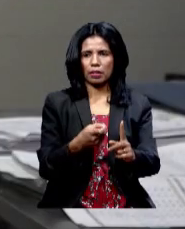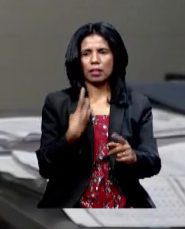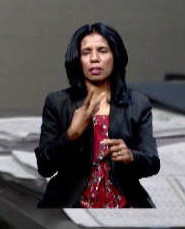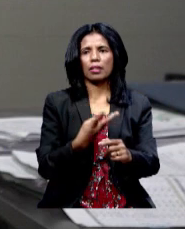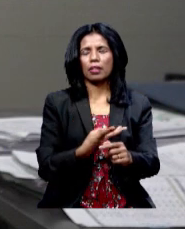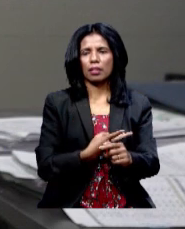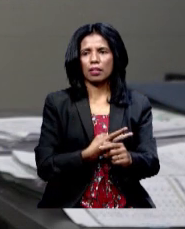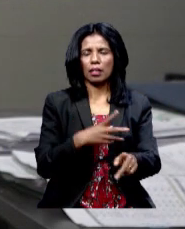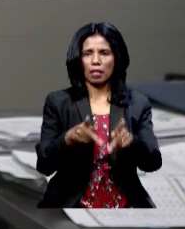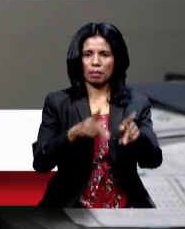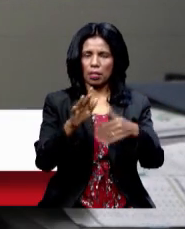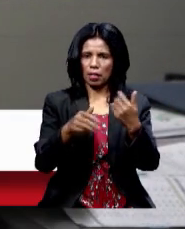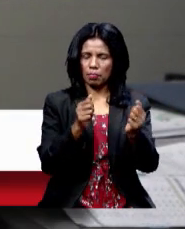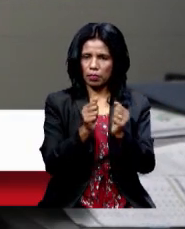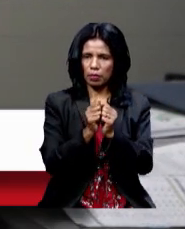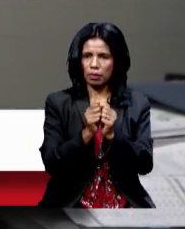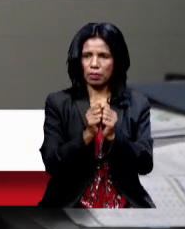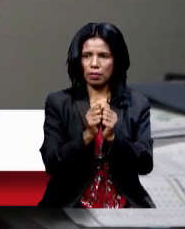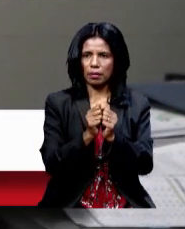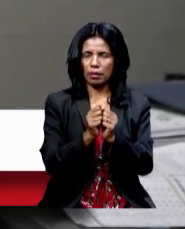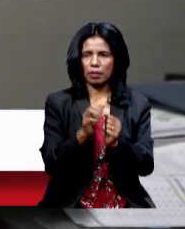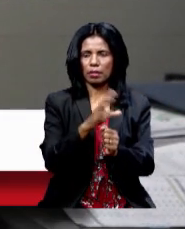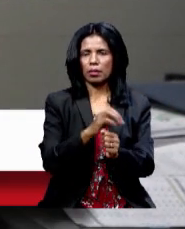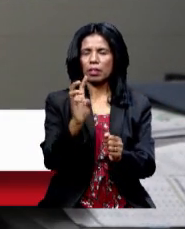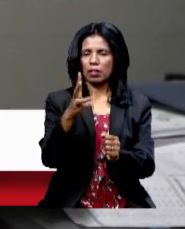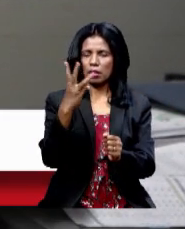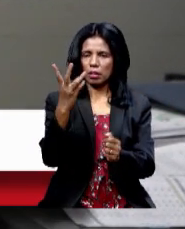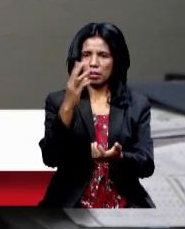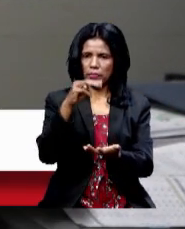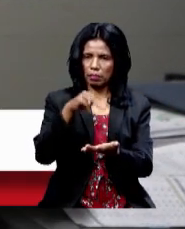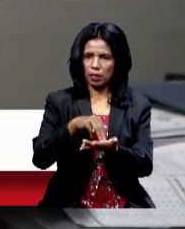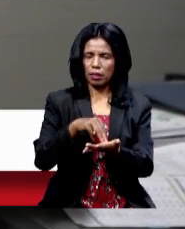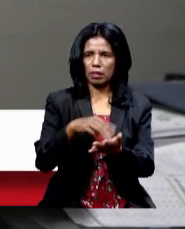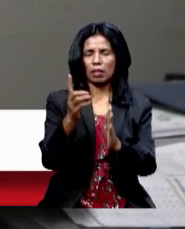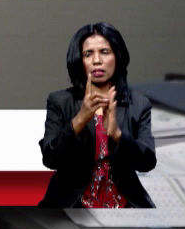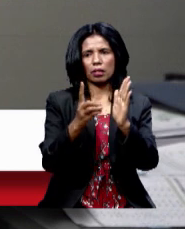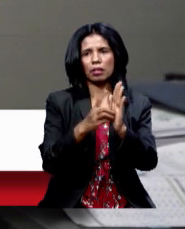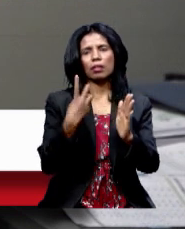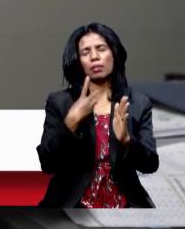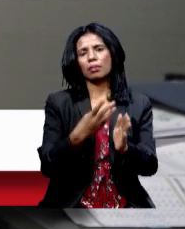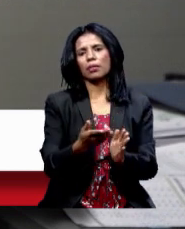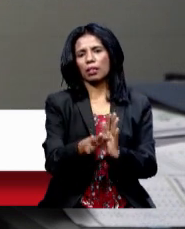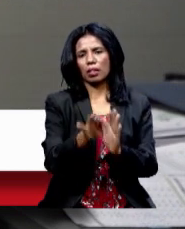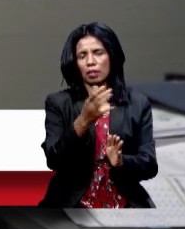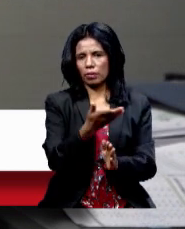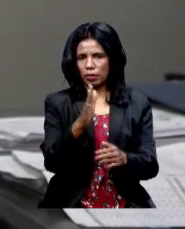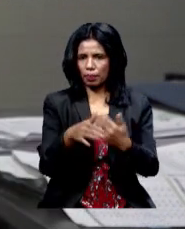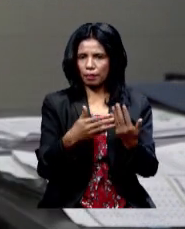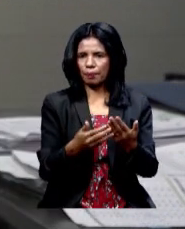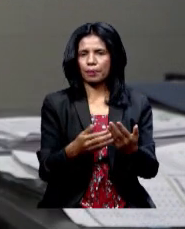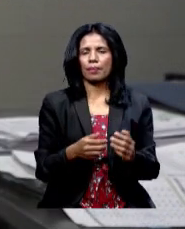nia comunidade hamutu mais ou menos os 16 na mil, nebe dados parece que a leita boa ser reta, não é? E